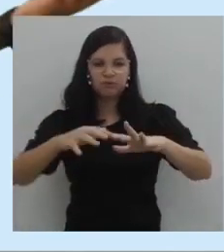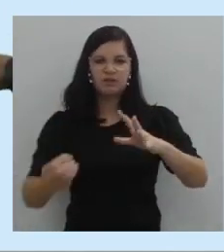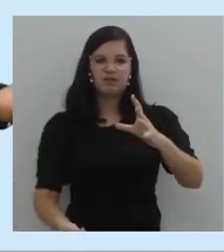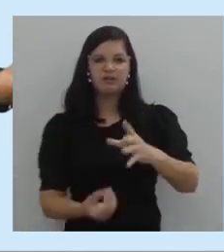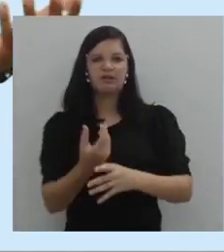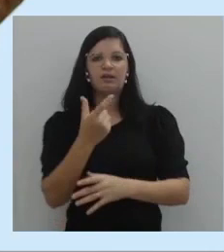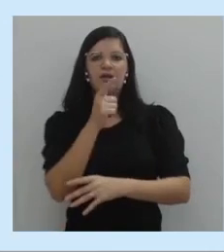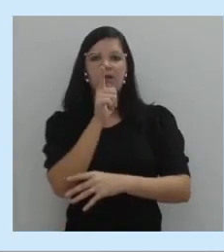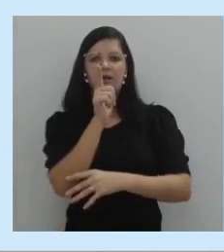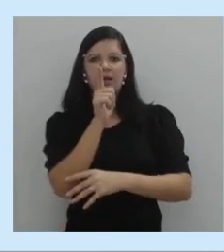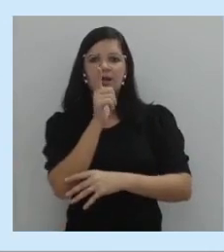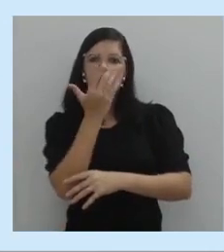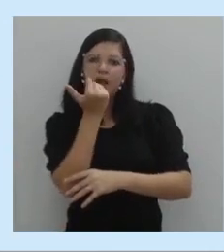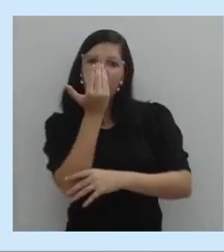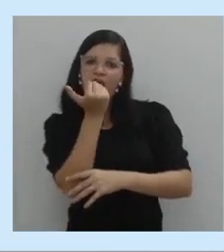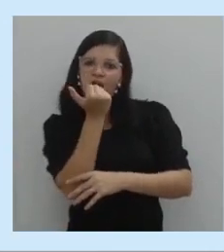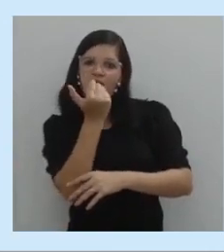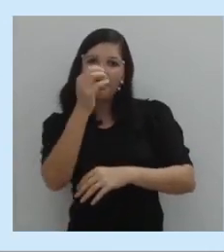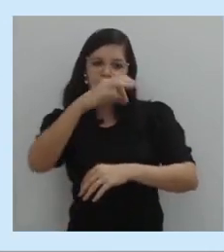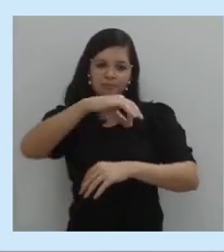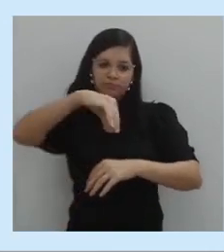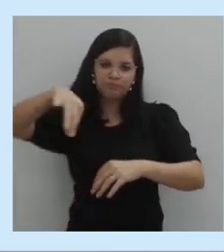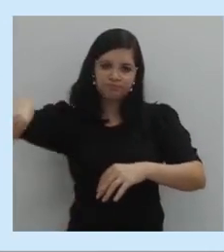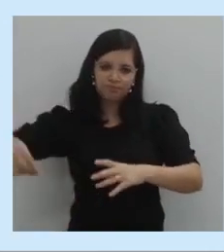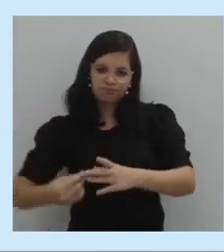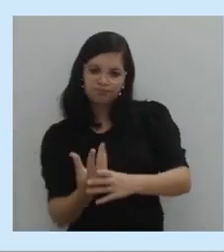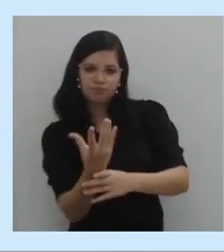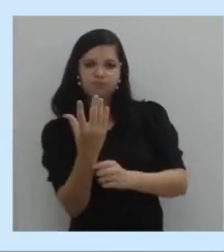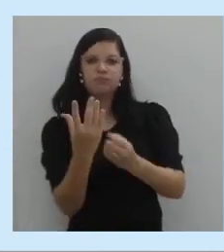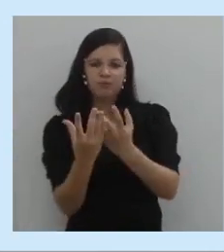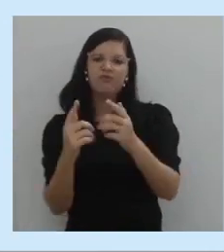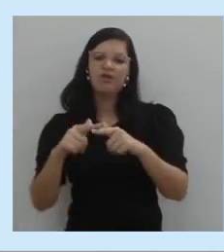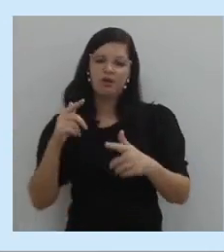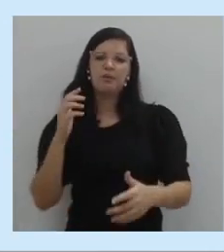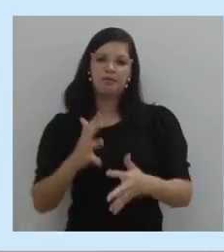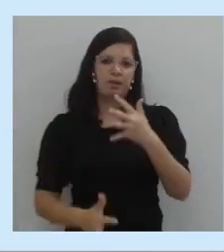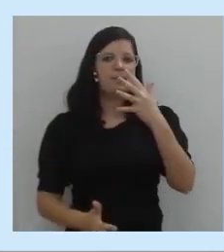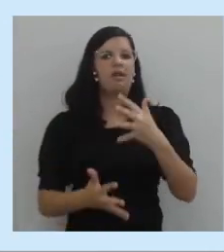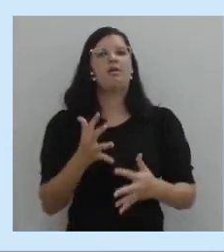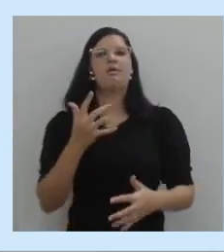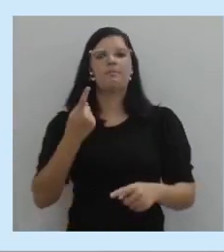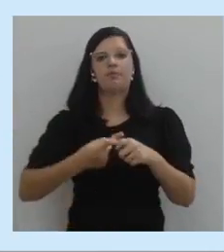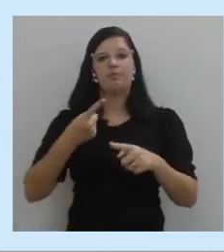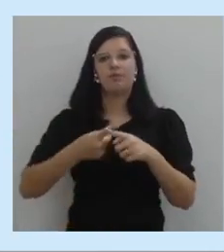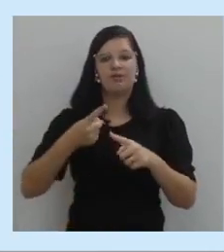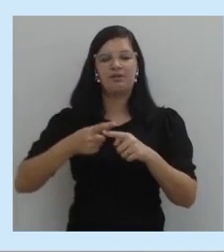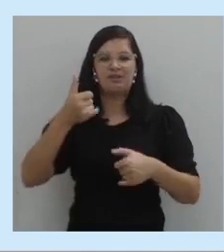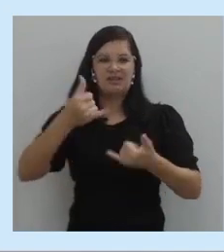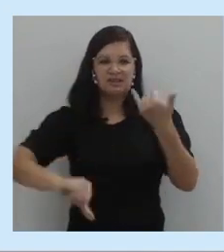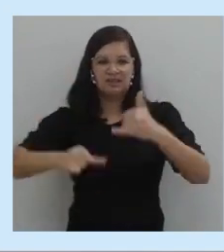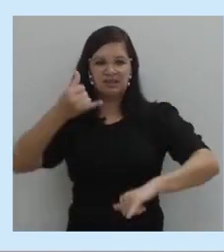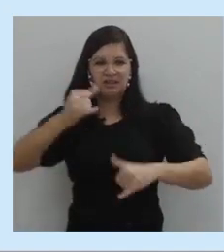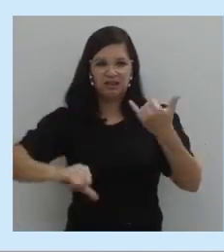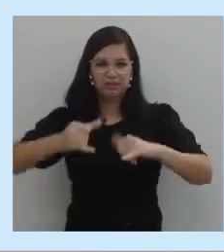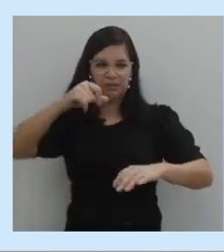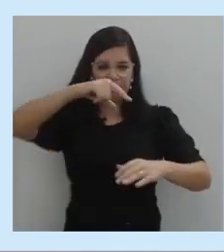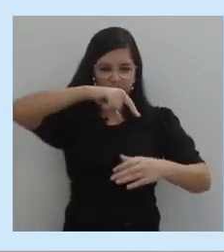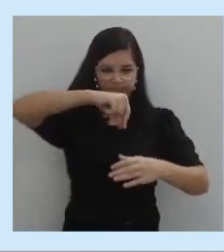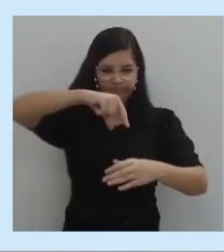de alimentos pode prejudicar, porque quando usamos indiscriminadamente agrotóxicos, corremos o risco